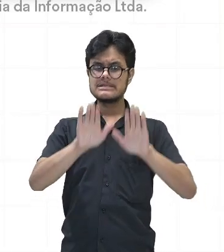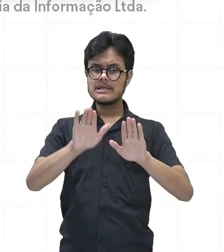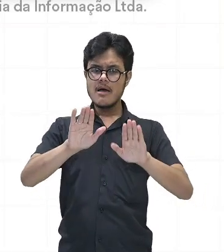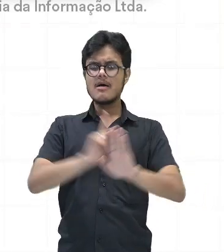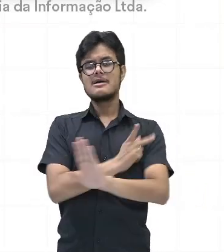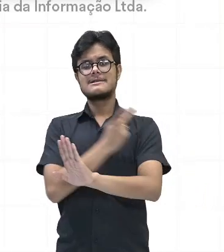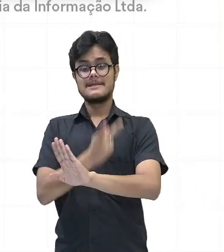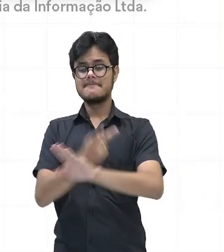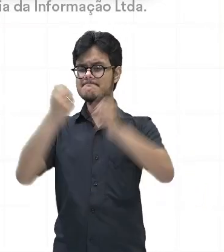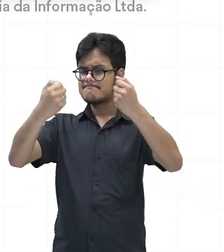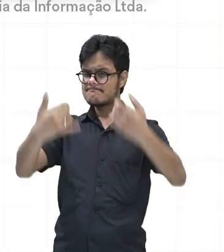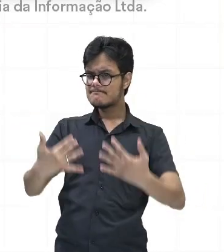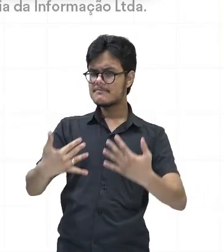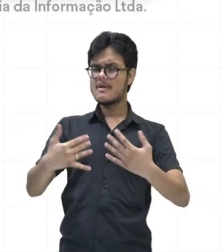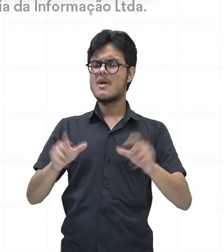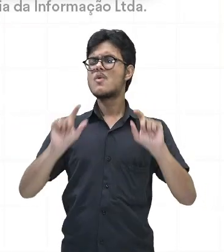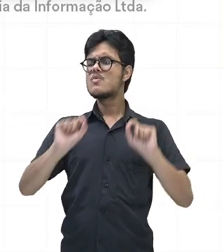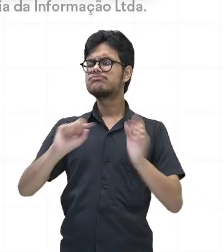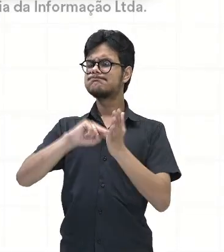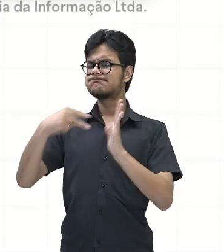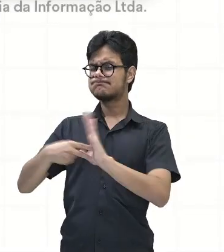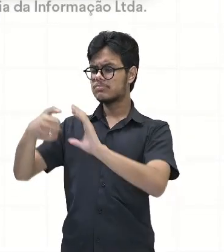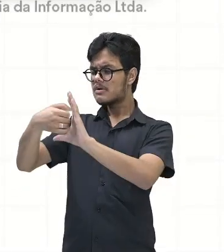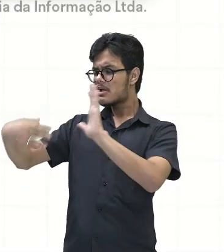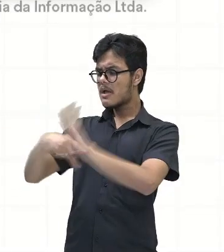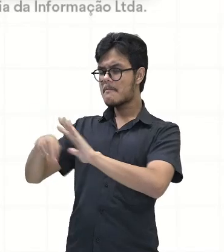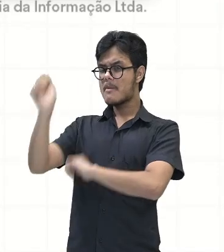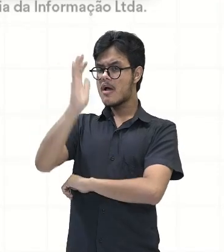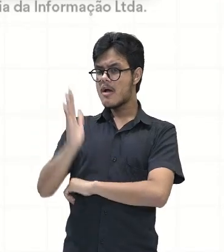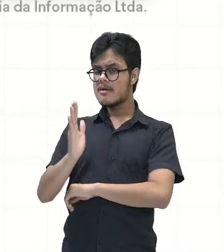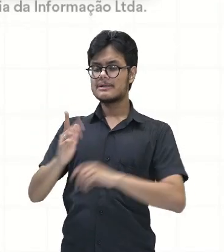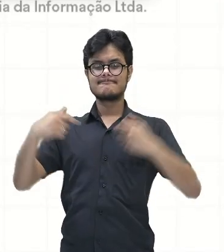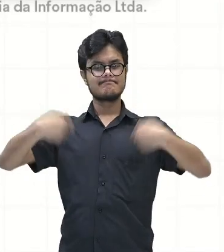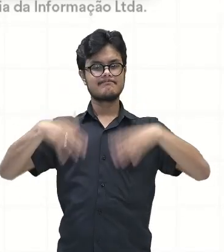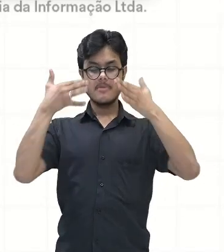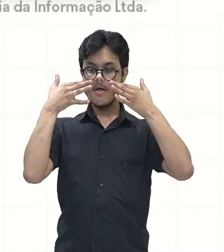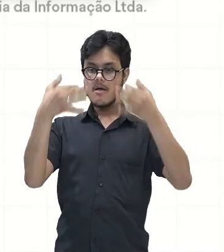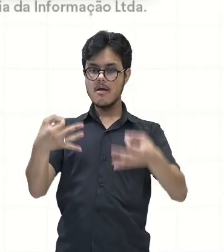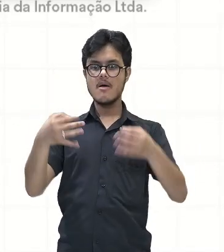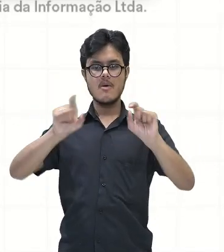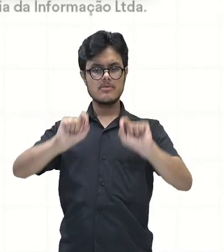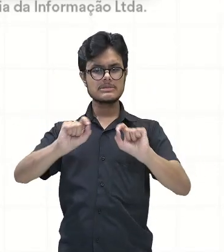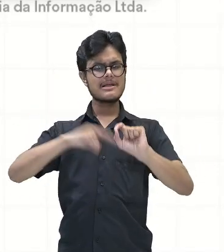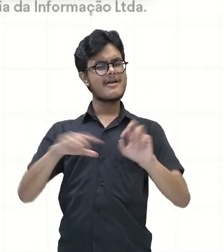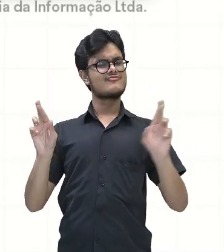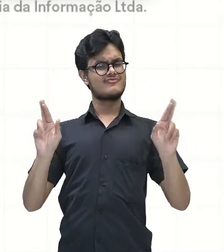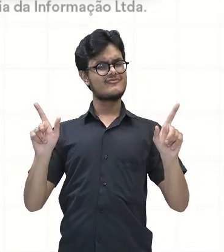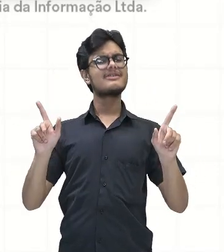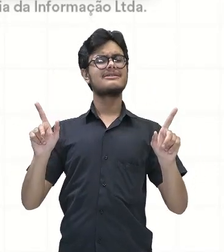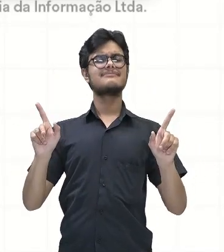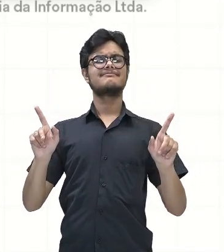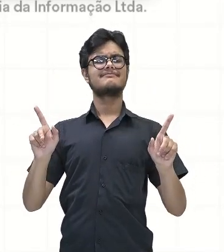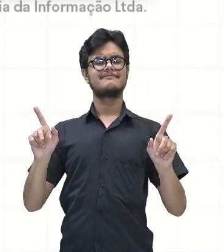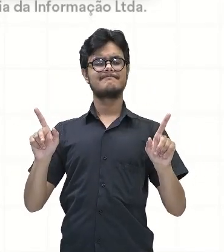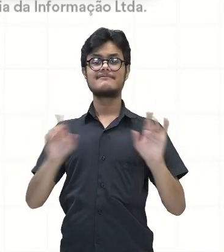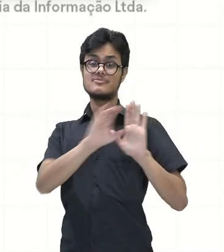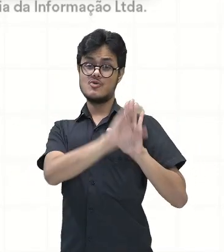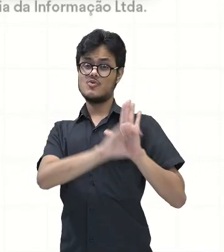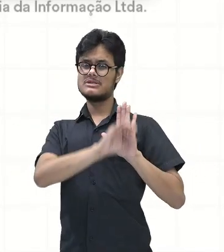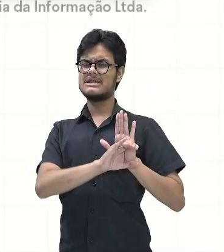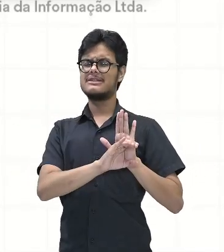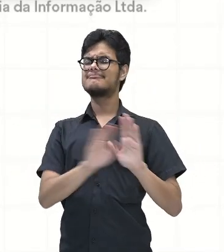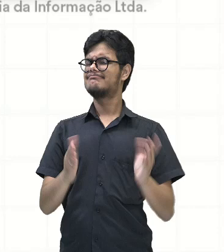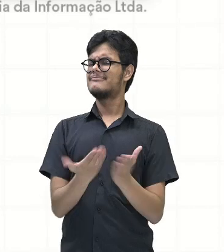a classificação dos tipos climáticos do Brasil, é preciso a gente entender que existe uma diferença em 2 conceitos